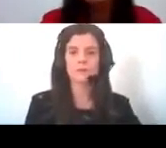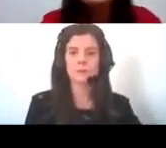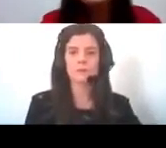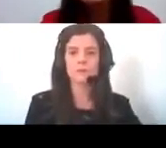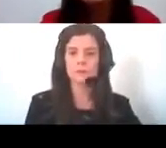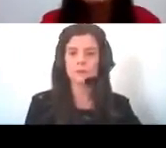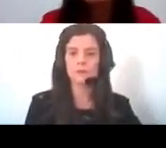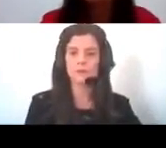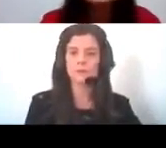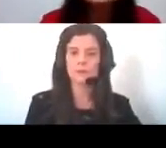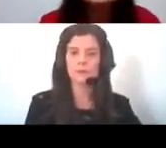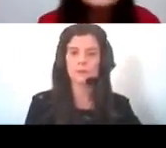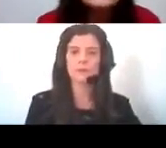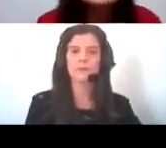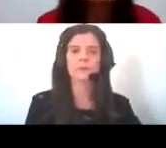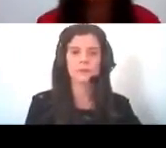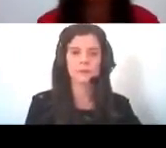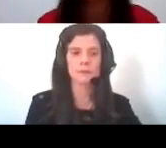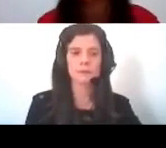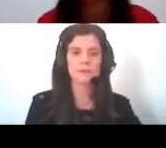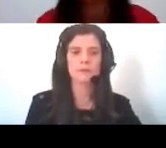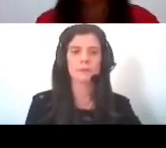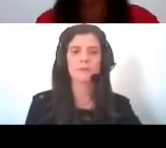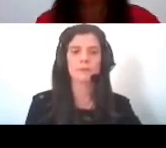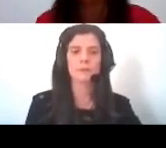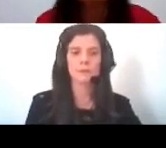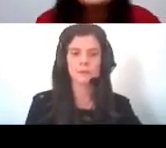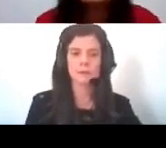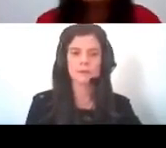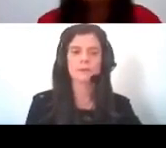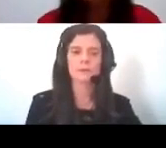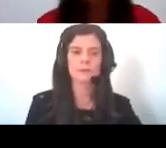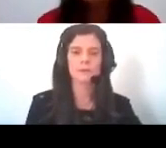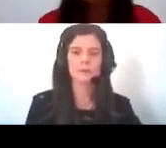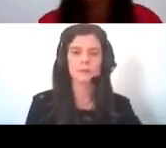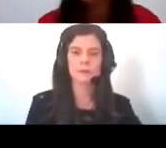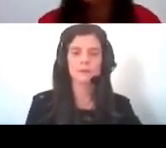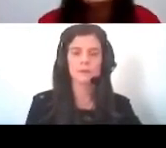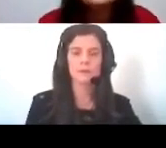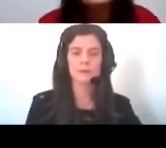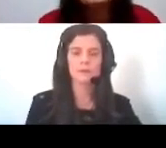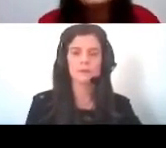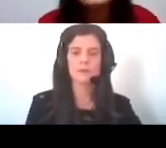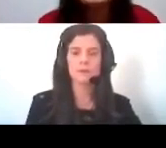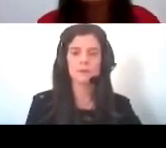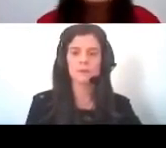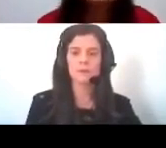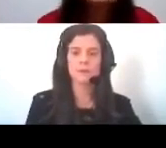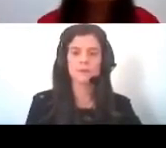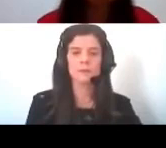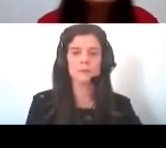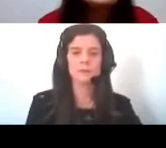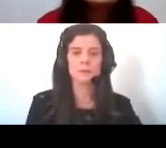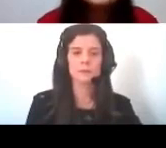Democratizar o acesso às artes, né, e às manifestações culturais e promover essas ações culturais.